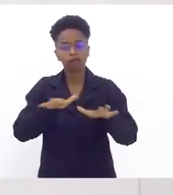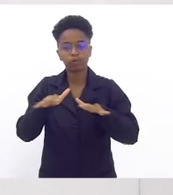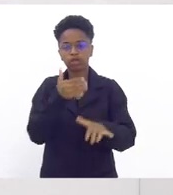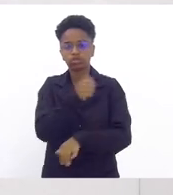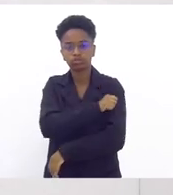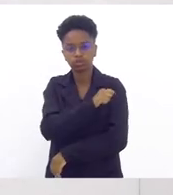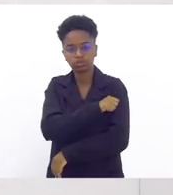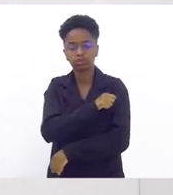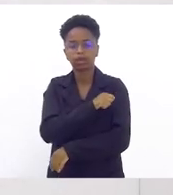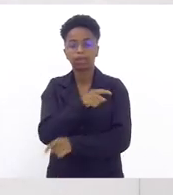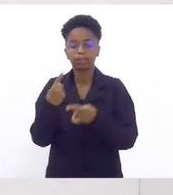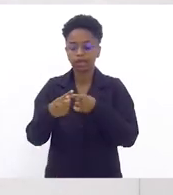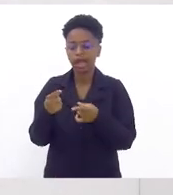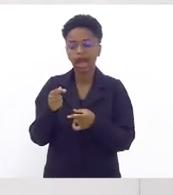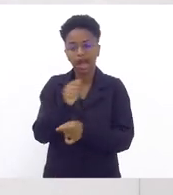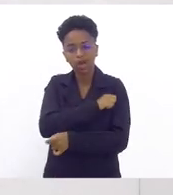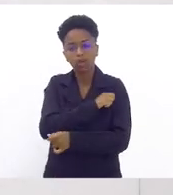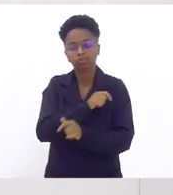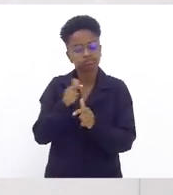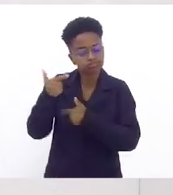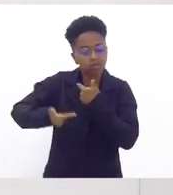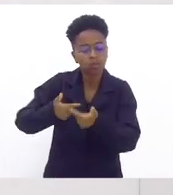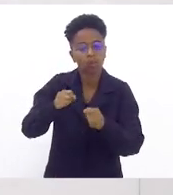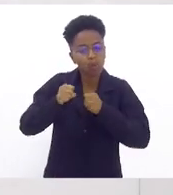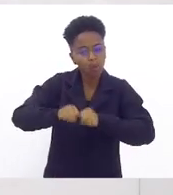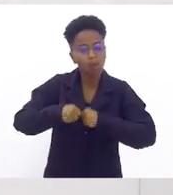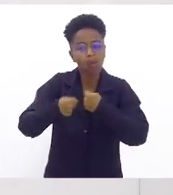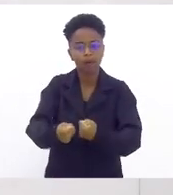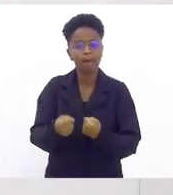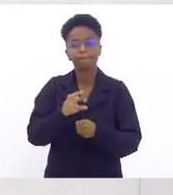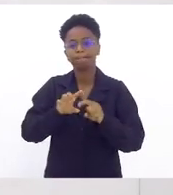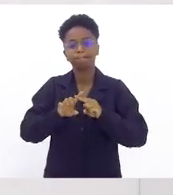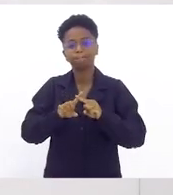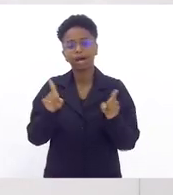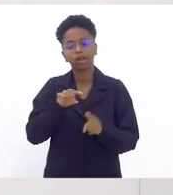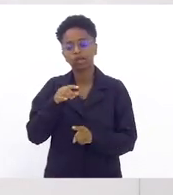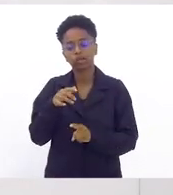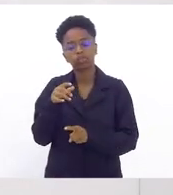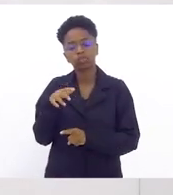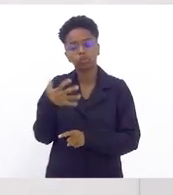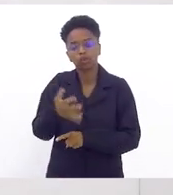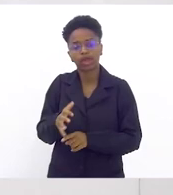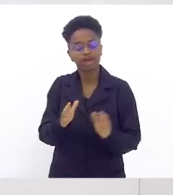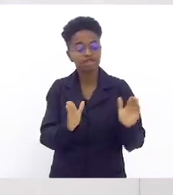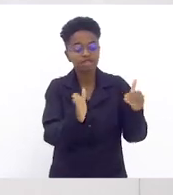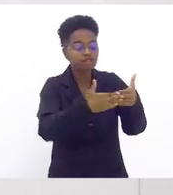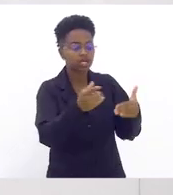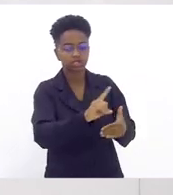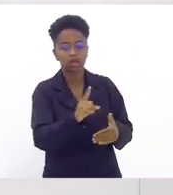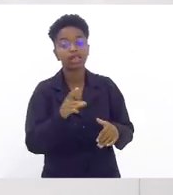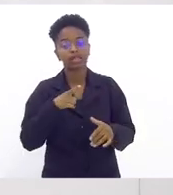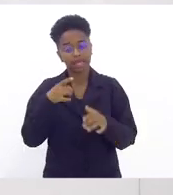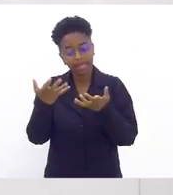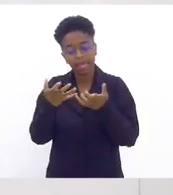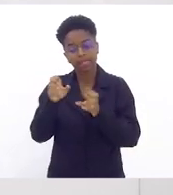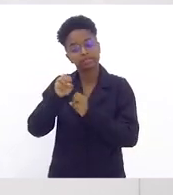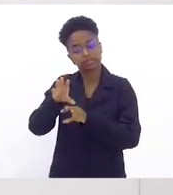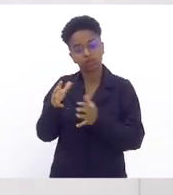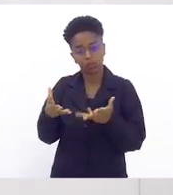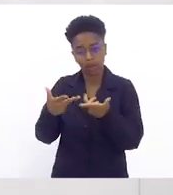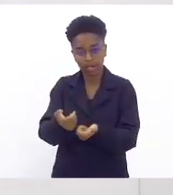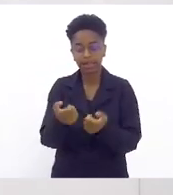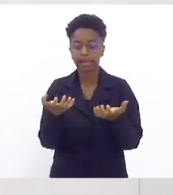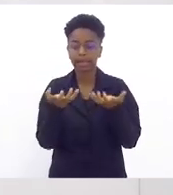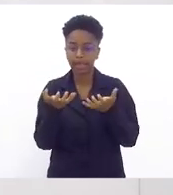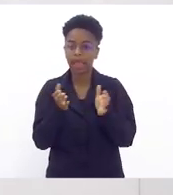com esses alunos que lutam tanto e acima de tudo a gente não quer só que é Martins pernas fecha não fecha a gente quer ensino de qualidade a gente quer